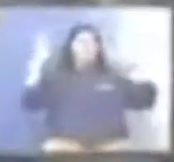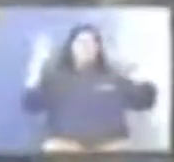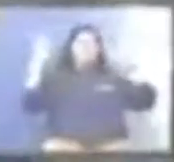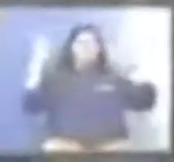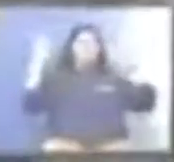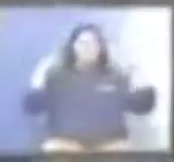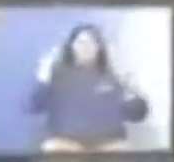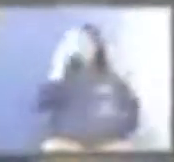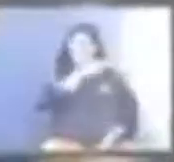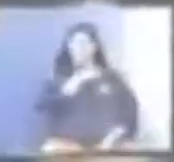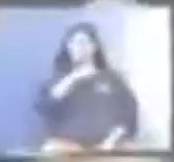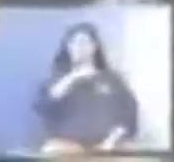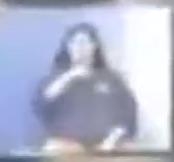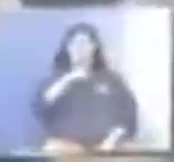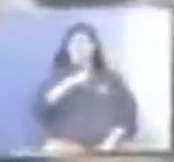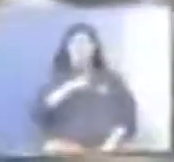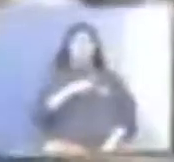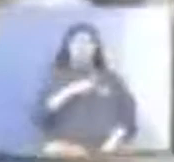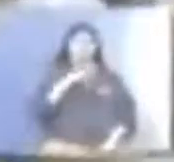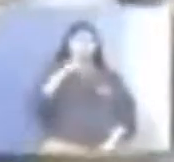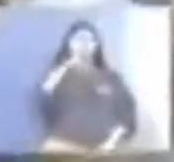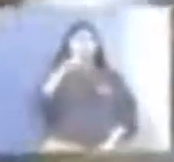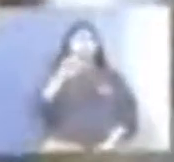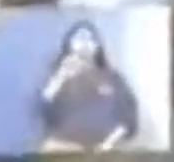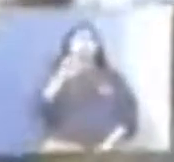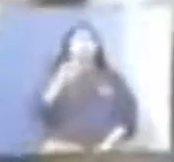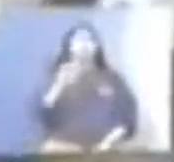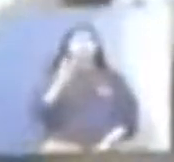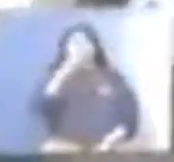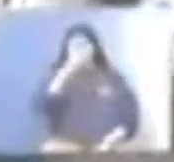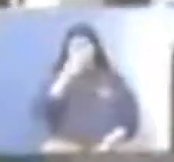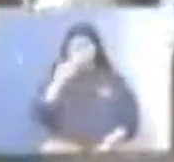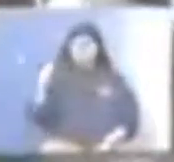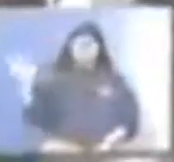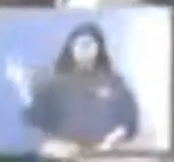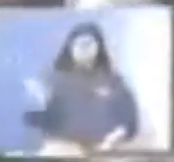Maria tem que ser esse modelo. Manda encardido embora.